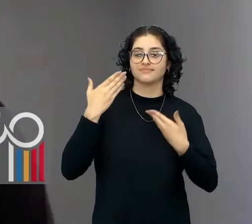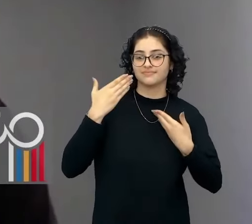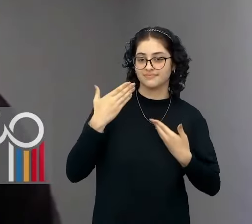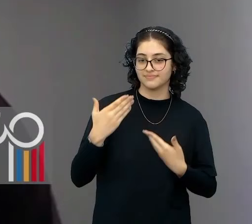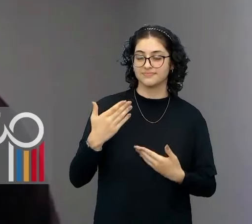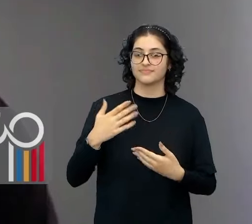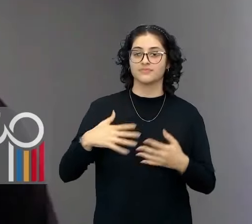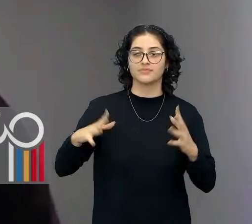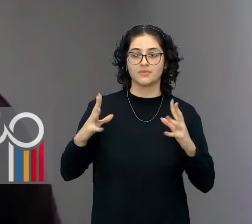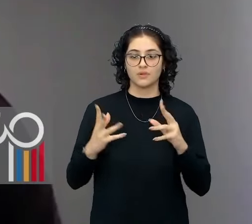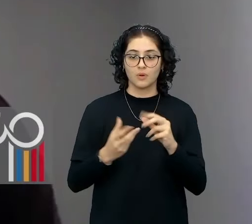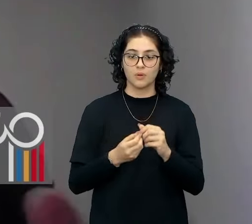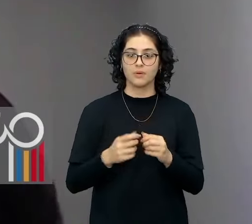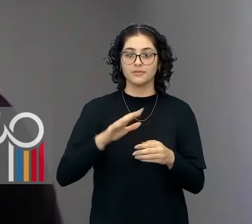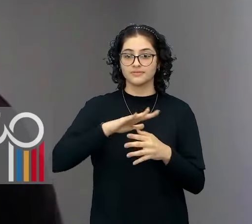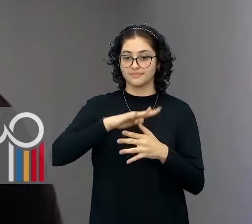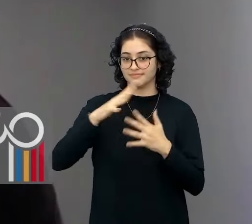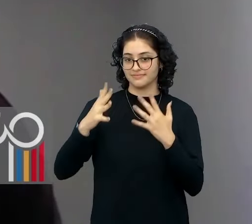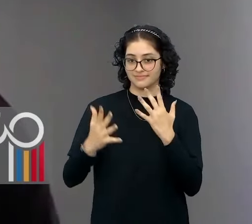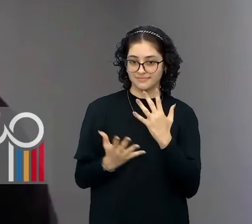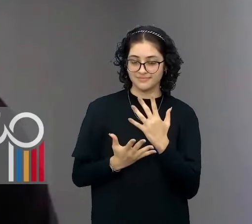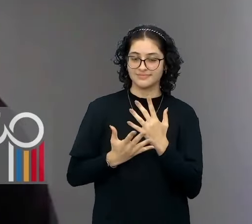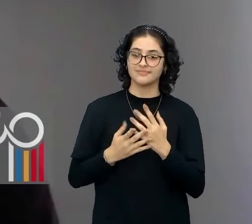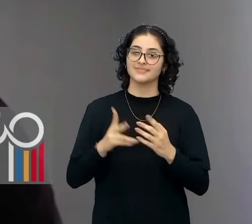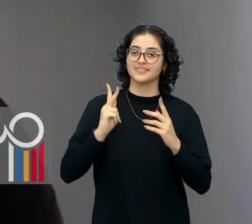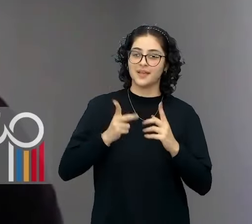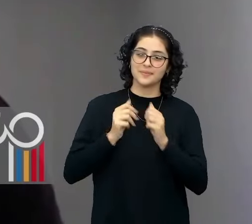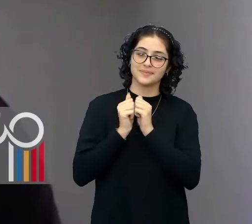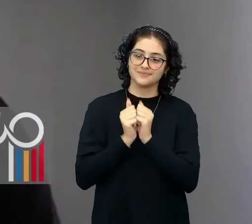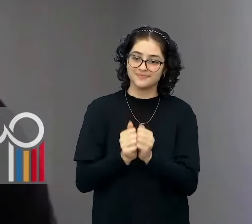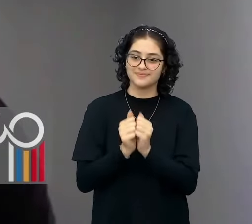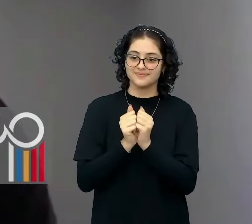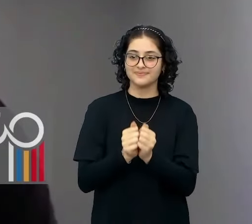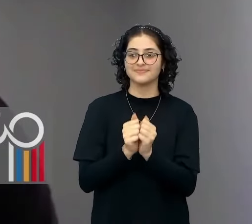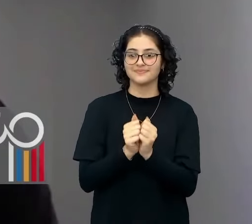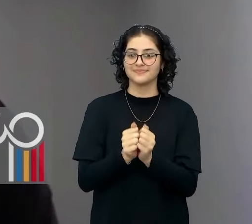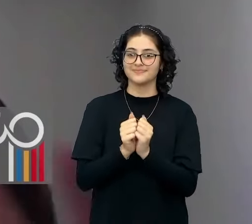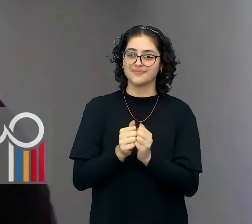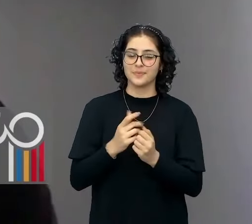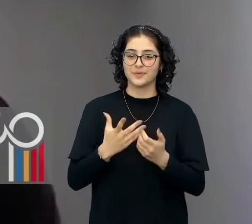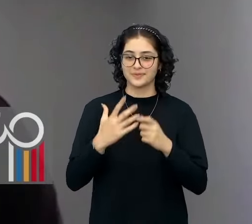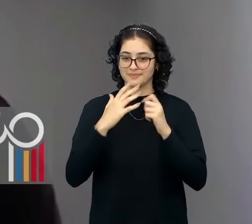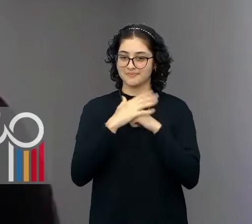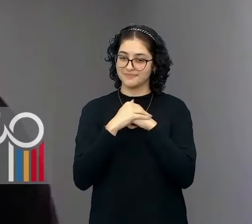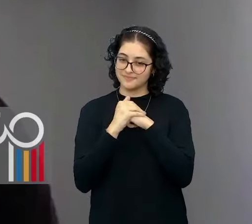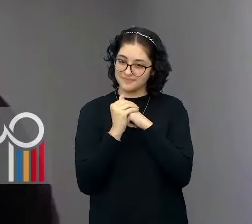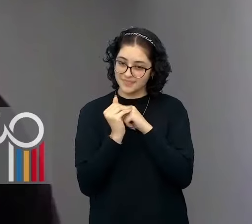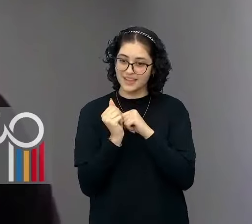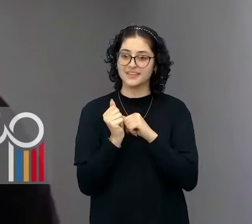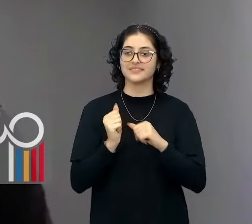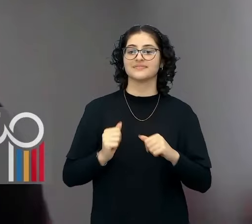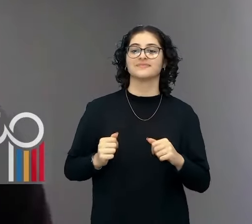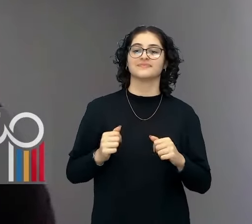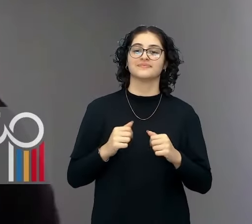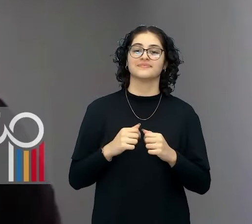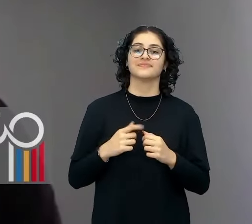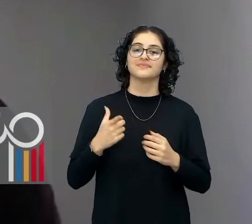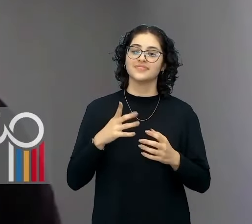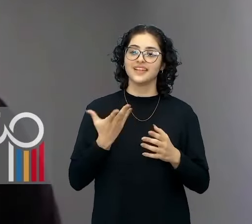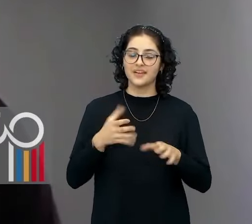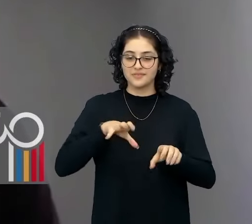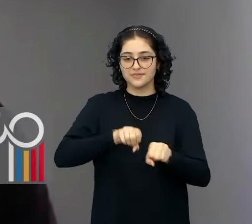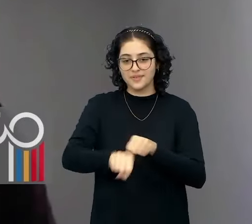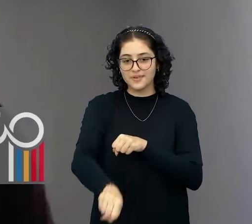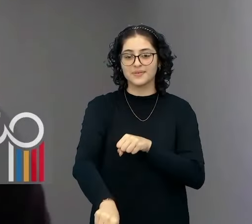aos profissionais de Libras, que sempre nos acompanham com muito carinho, né, nas nossas formações,